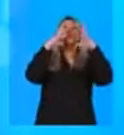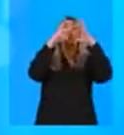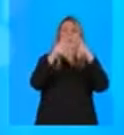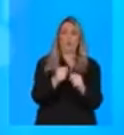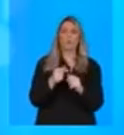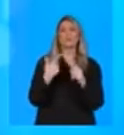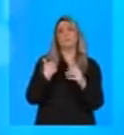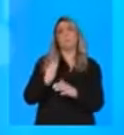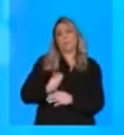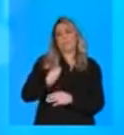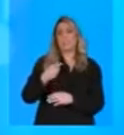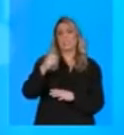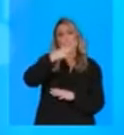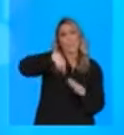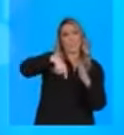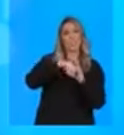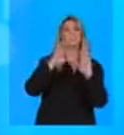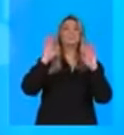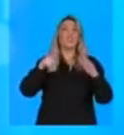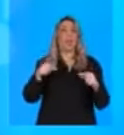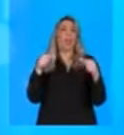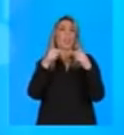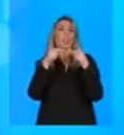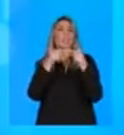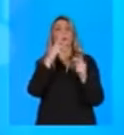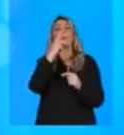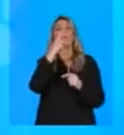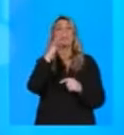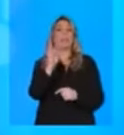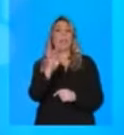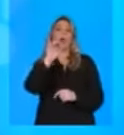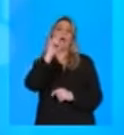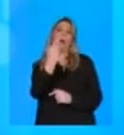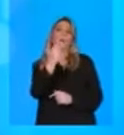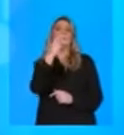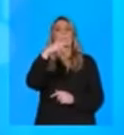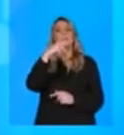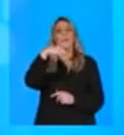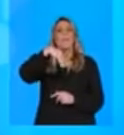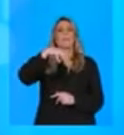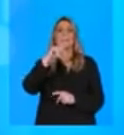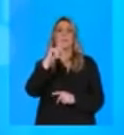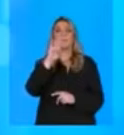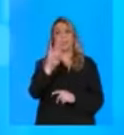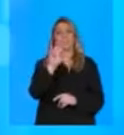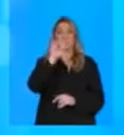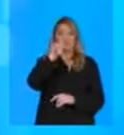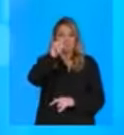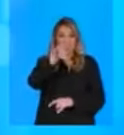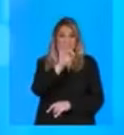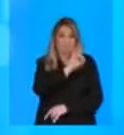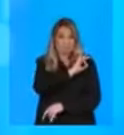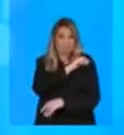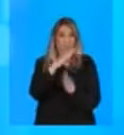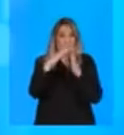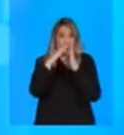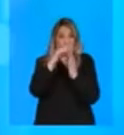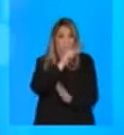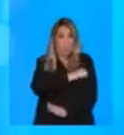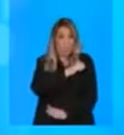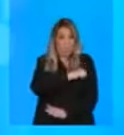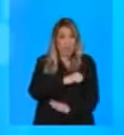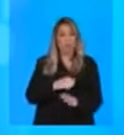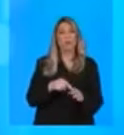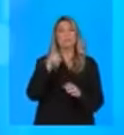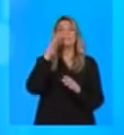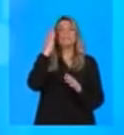aqui já tiveram alguma ligação ou com o PT ou com o PMDB então se você carioca realmente acredita que a sociedade